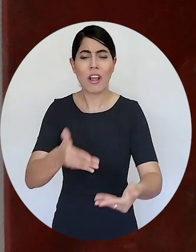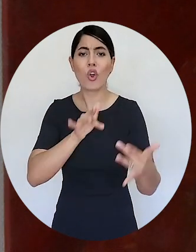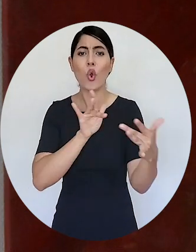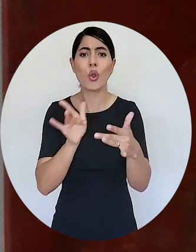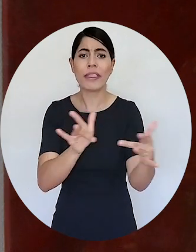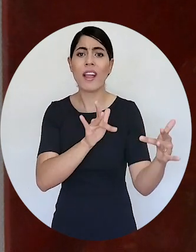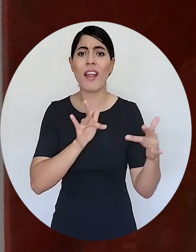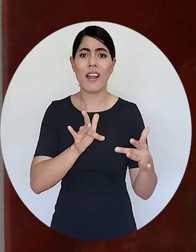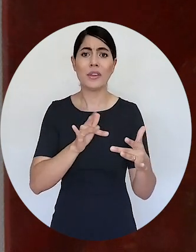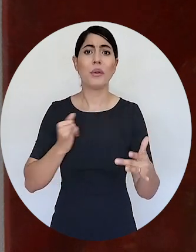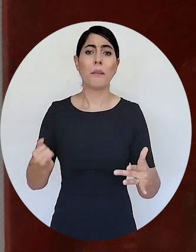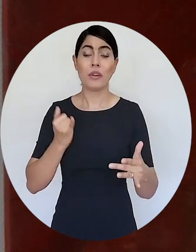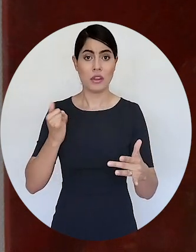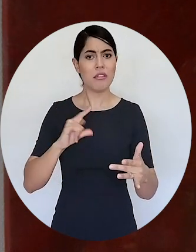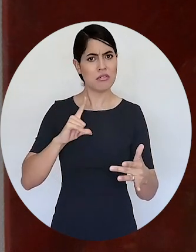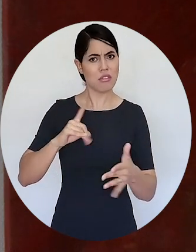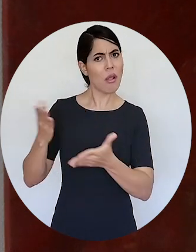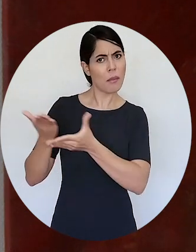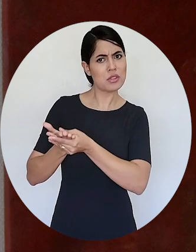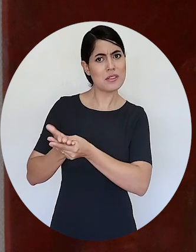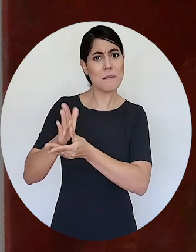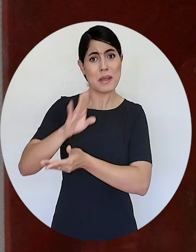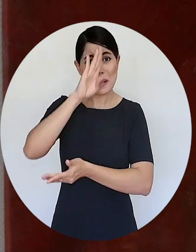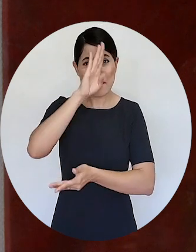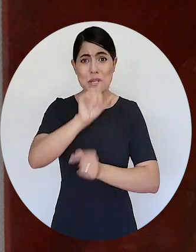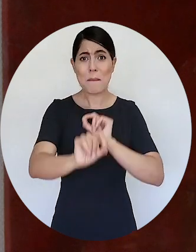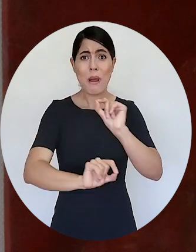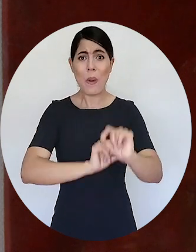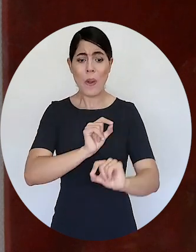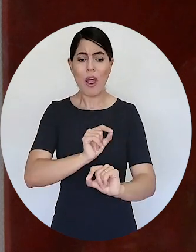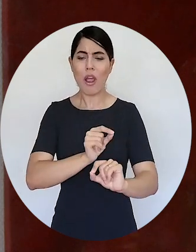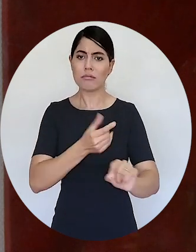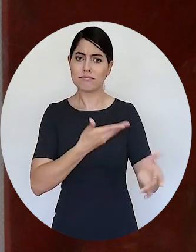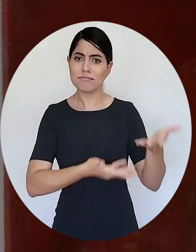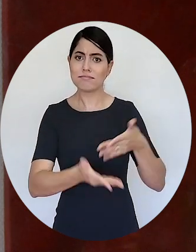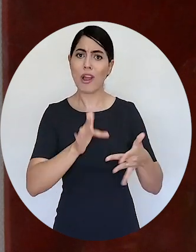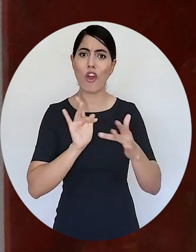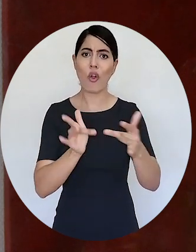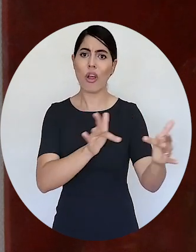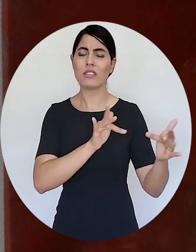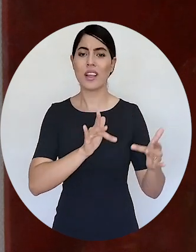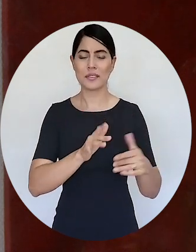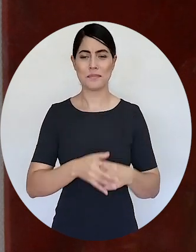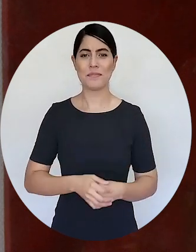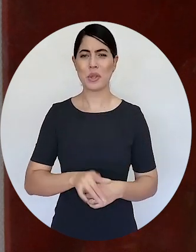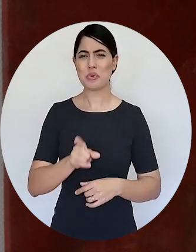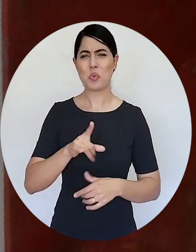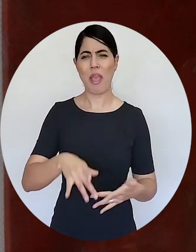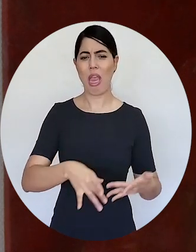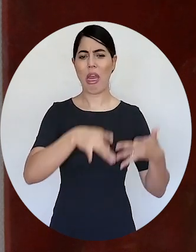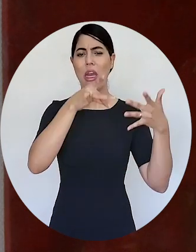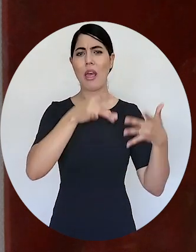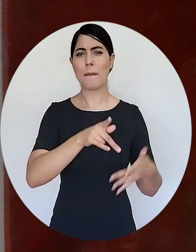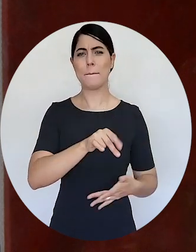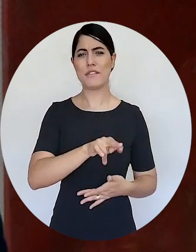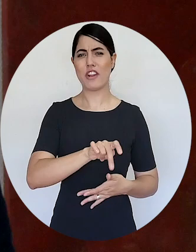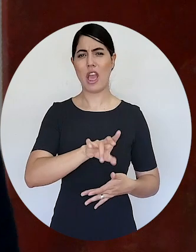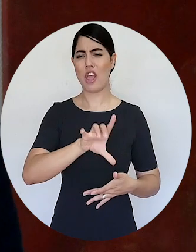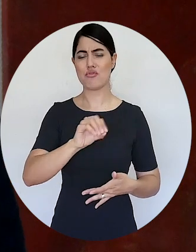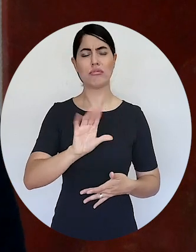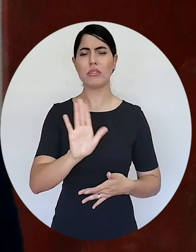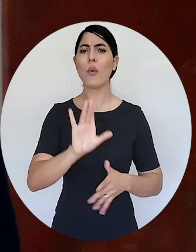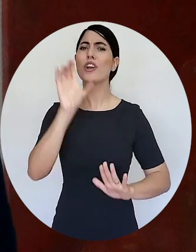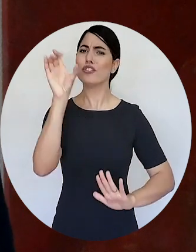humano. É a sensibilidade da justiça. Então, quando nós garantimos o acesso do advogado ao magistrado, não é